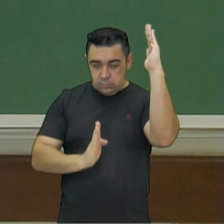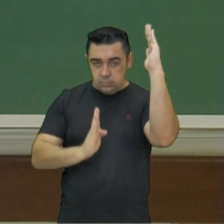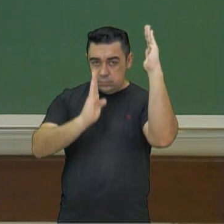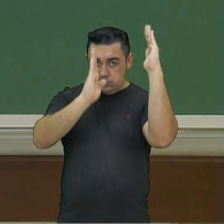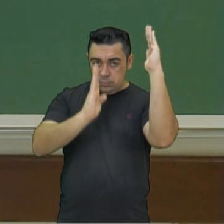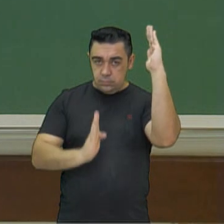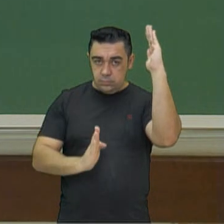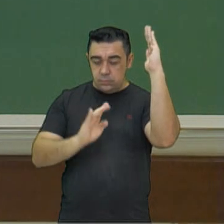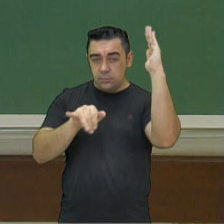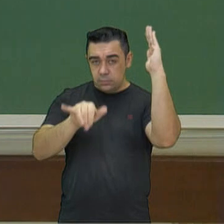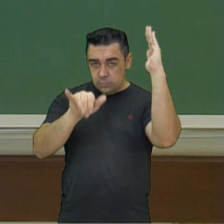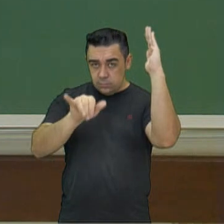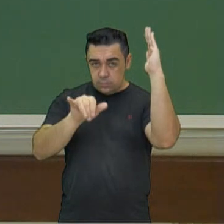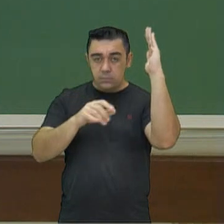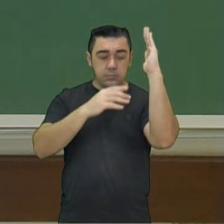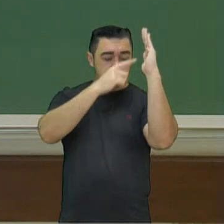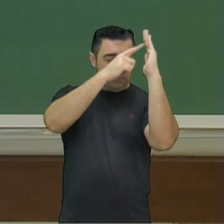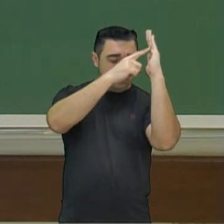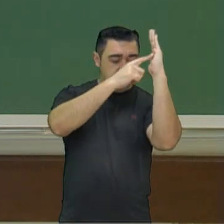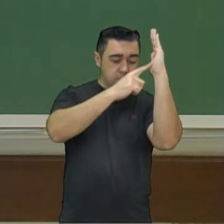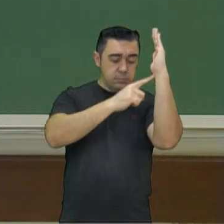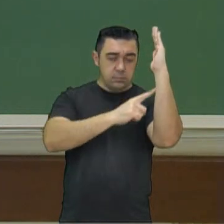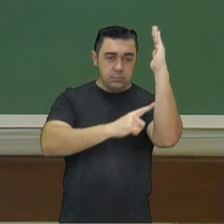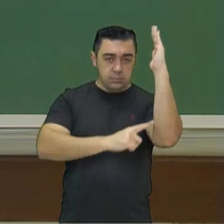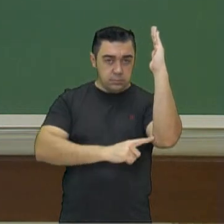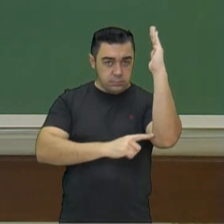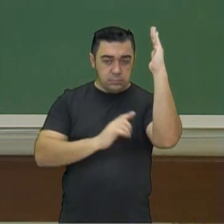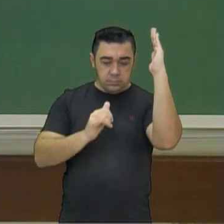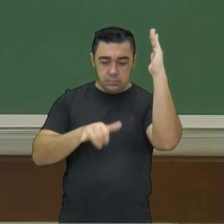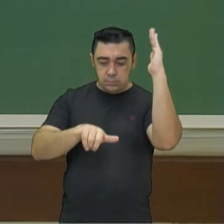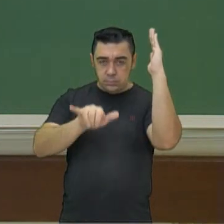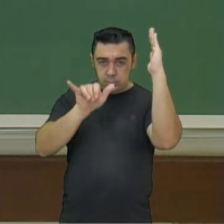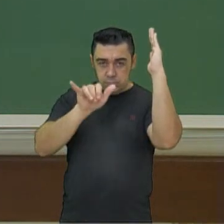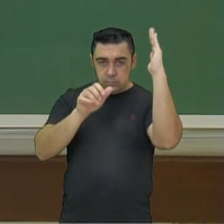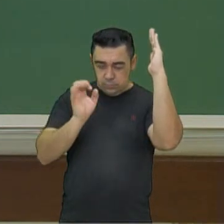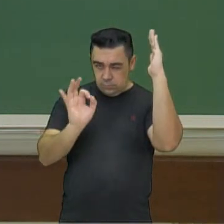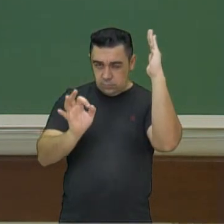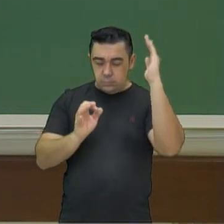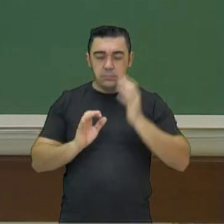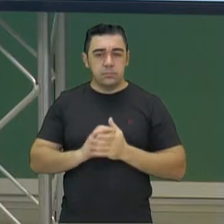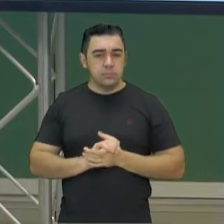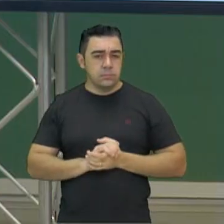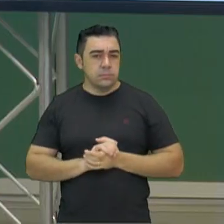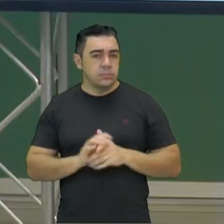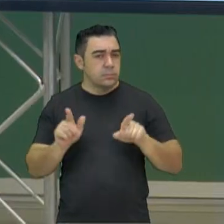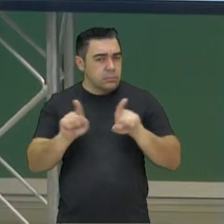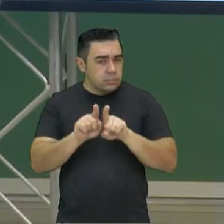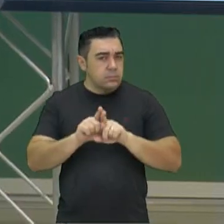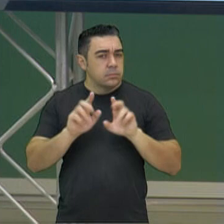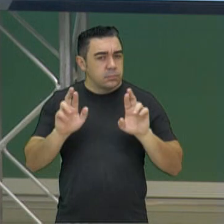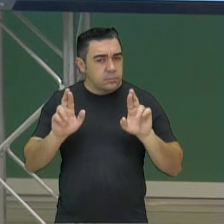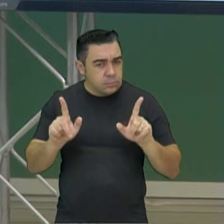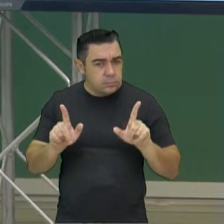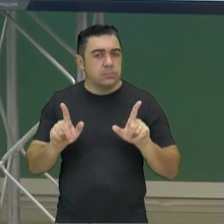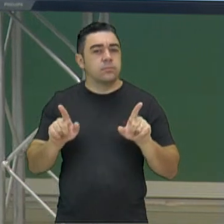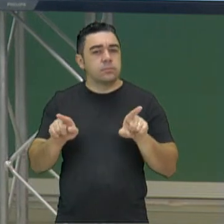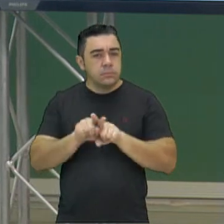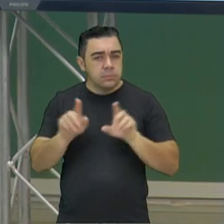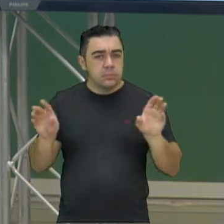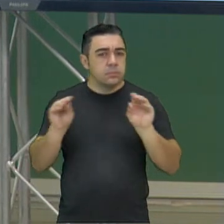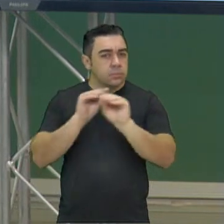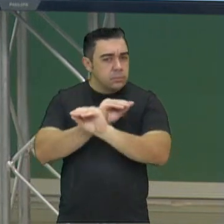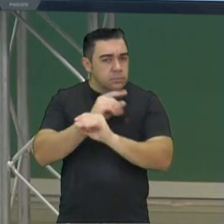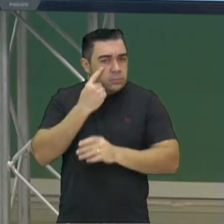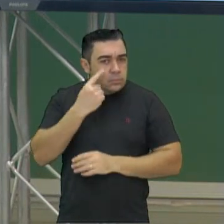eixo maior vai ser paralelo ao eixo y. Então, vai ter também aquelas diferenças de equações que nós já vimos na